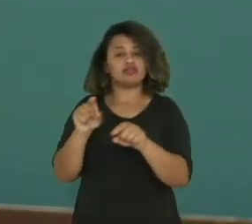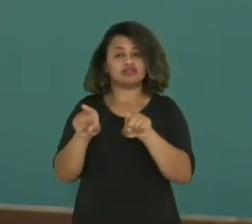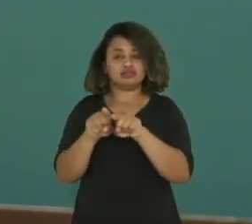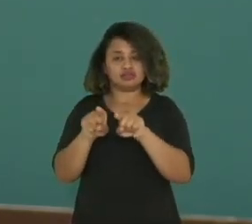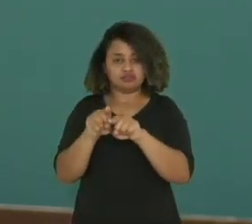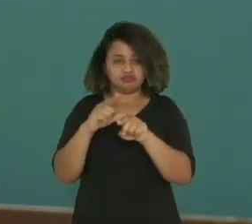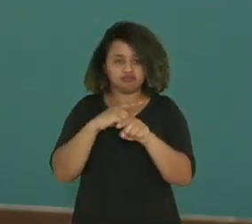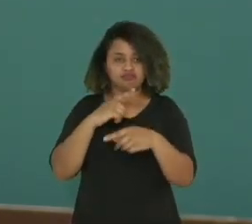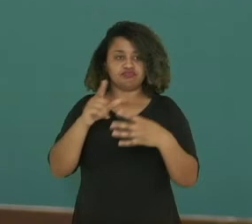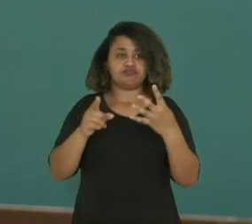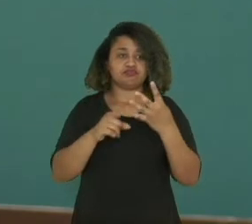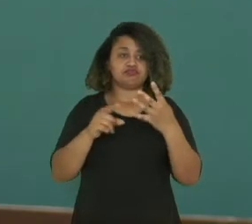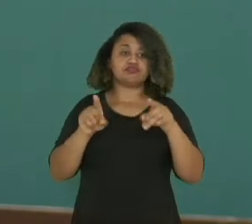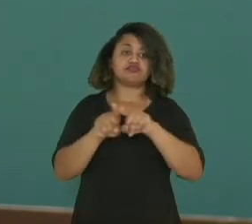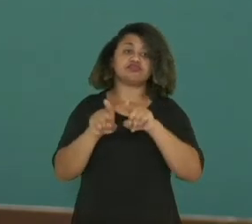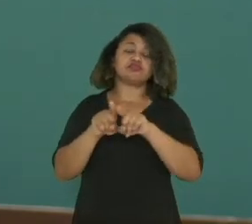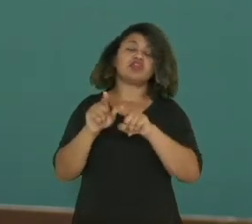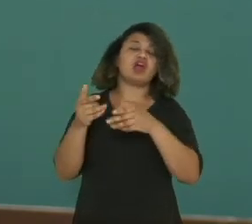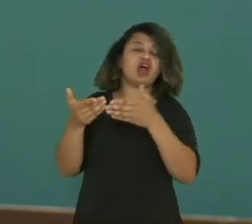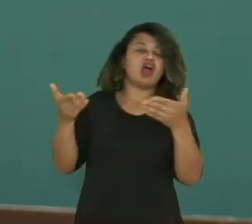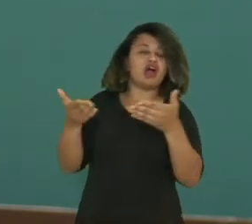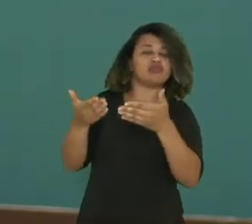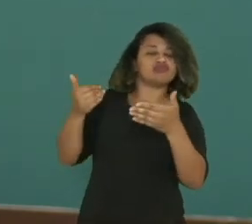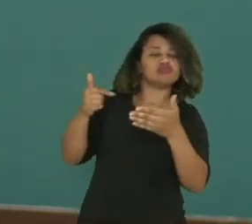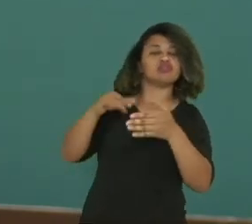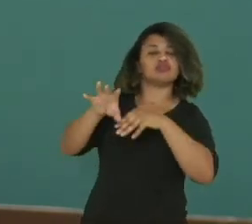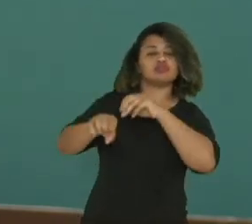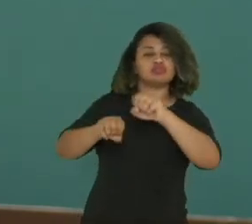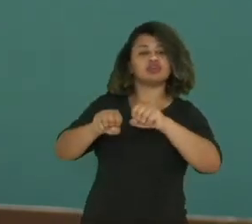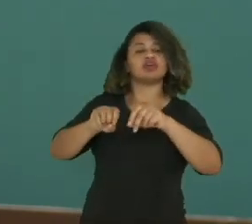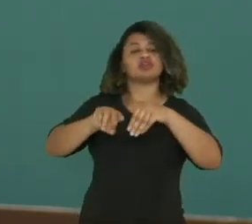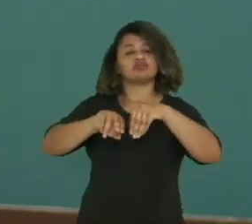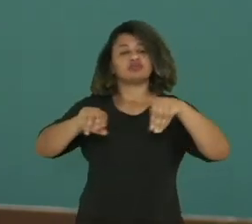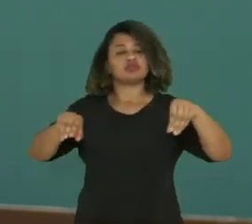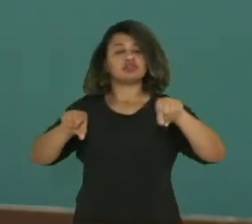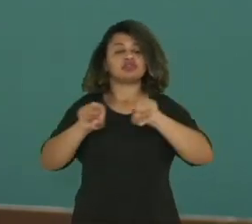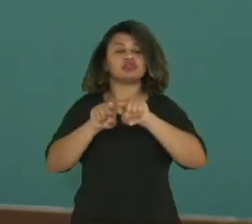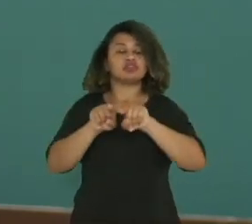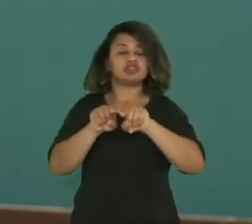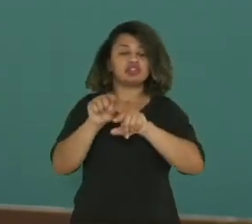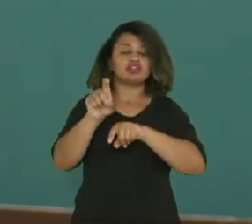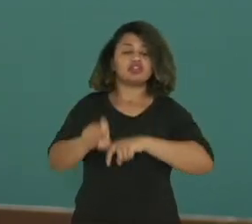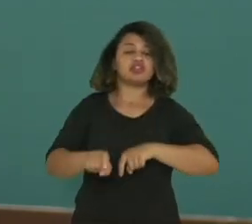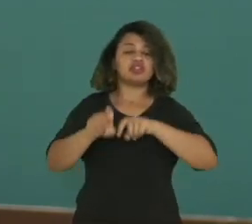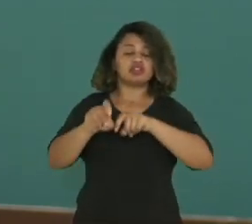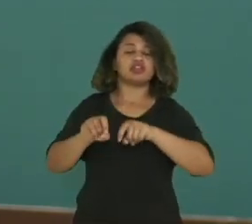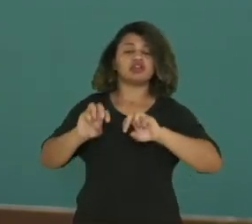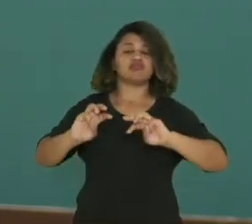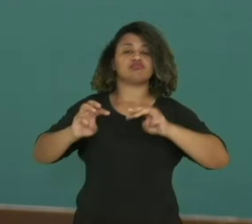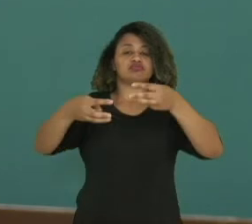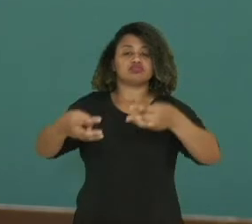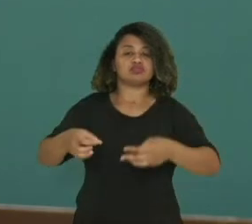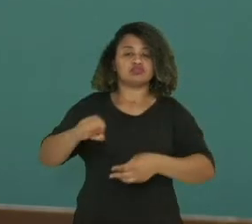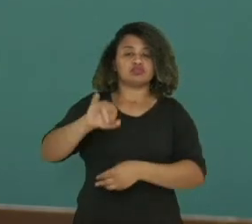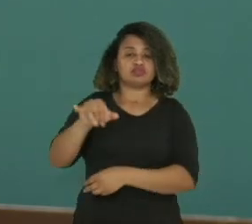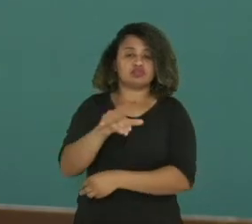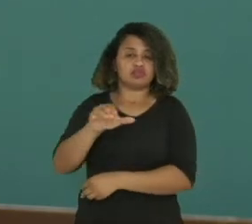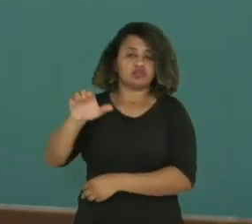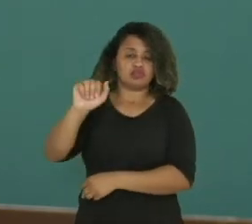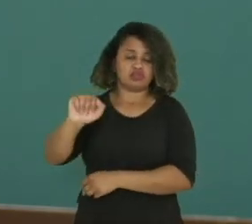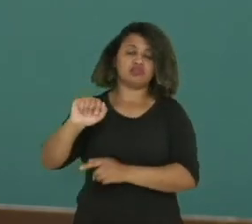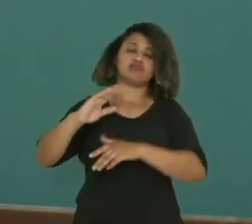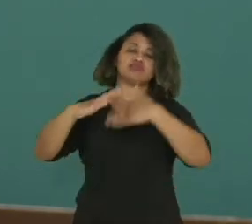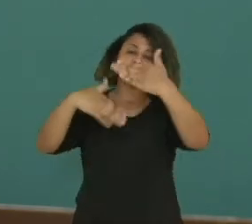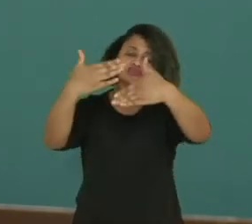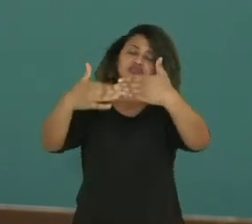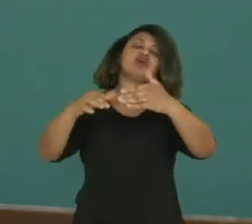nós vamos ter ali mais recentemente a exploração de minérios e o cultivo de soja. O cultivo da soja avança